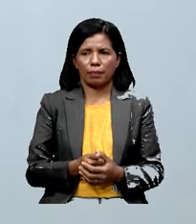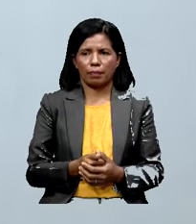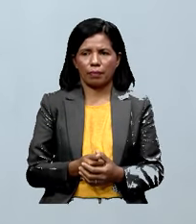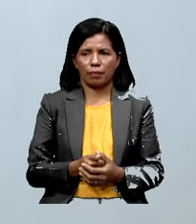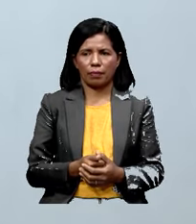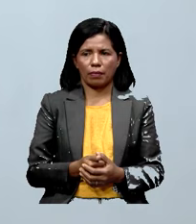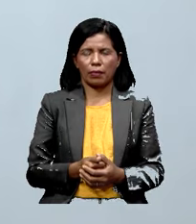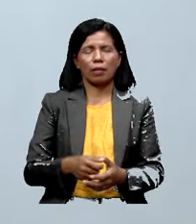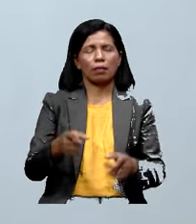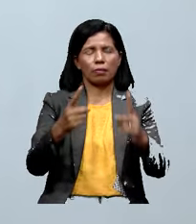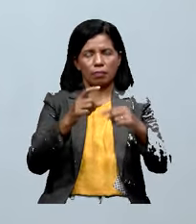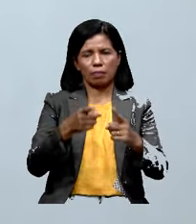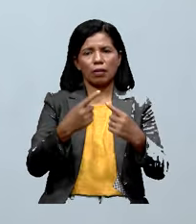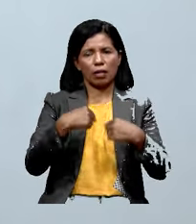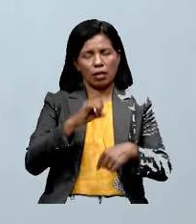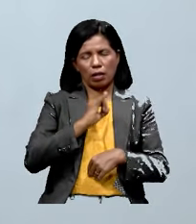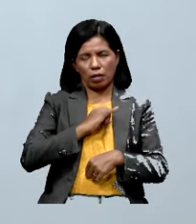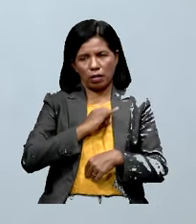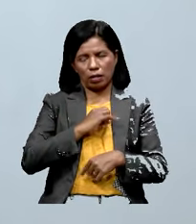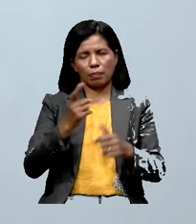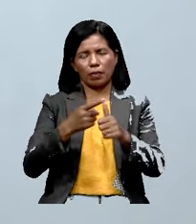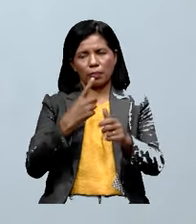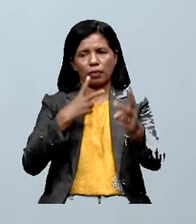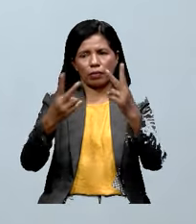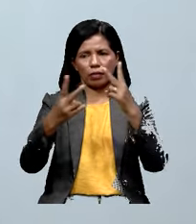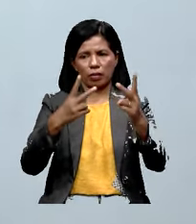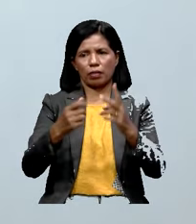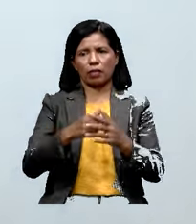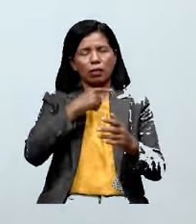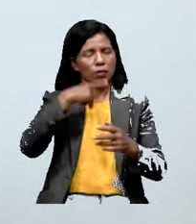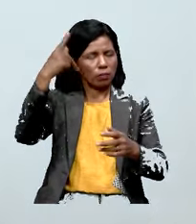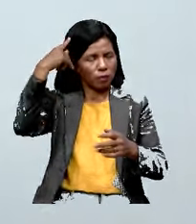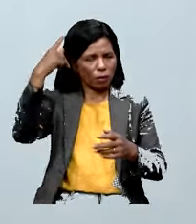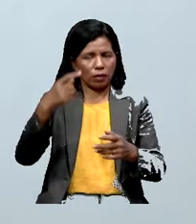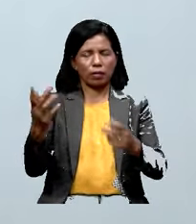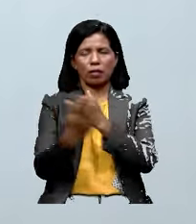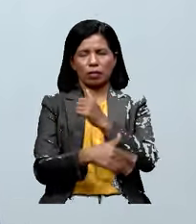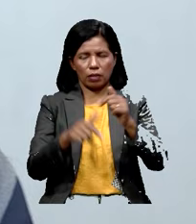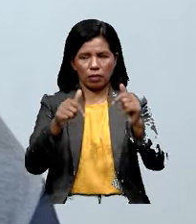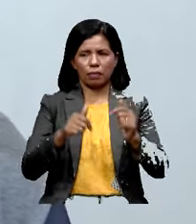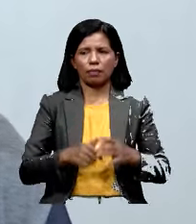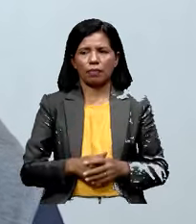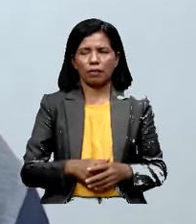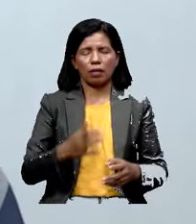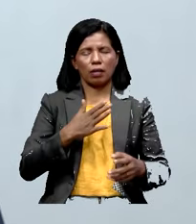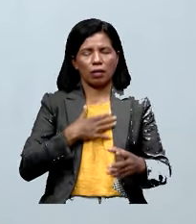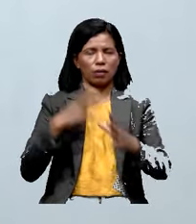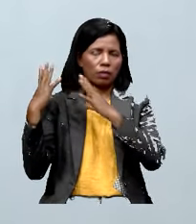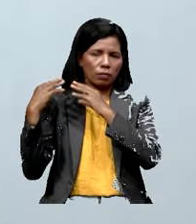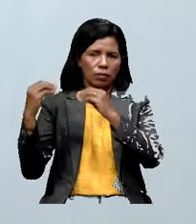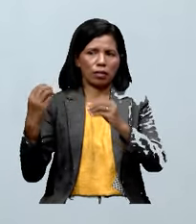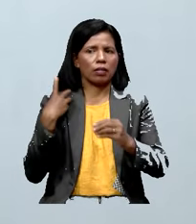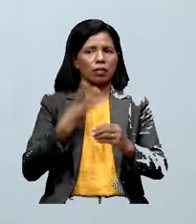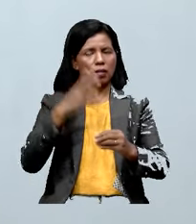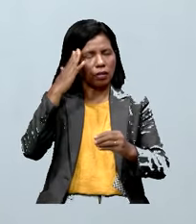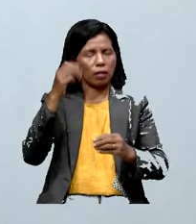Nenian sai mais hau, primeira visita, o Papa Francisco Nenian, e a Raira, né? Hau na esperança, e tatem kata ka ang